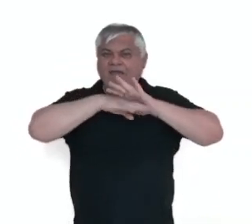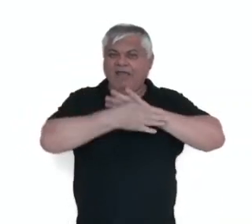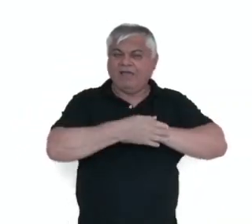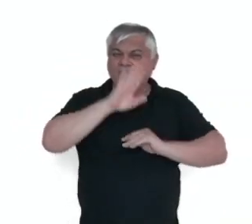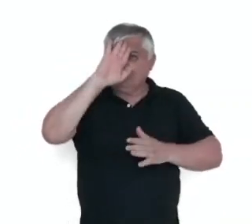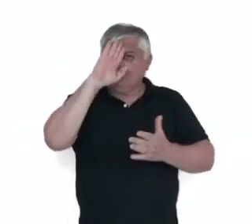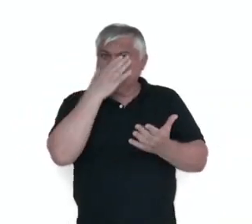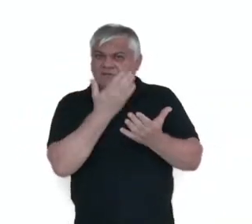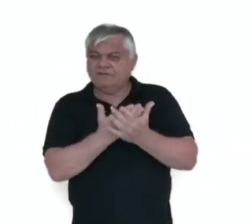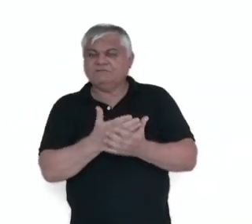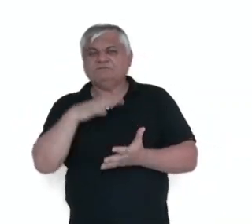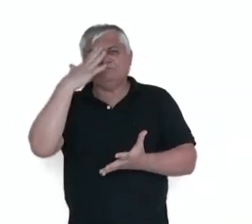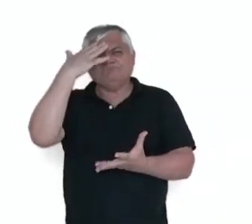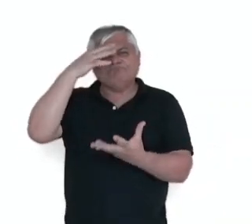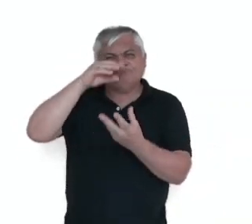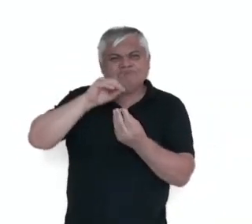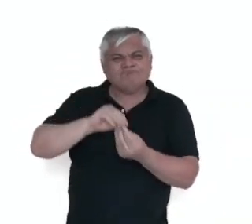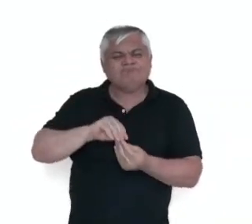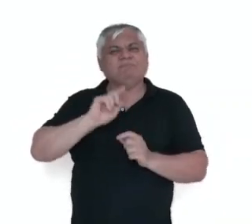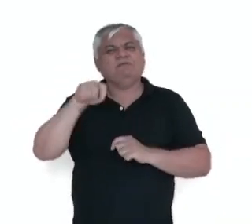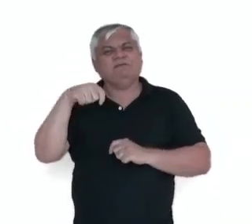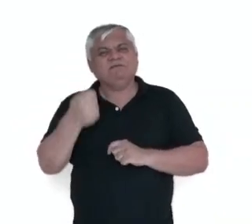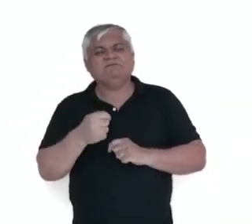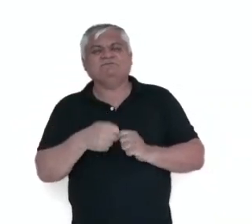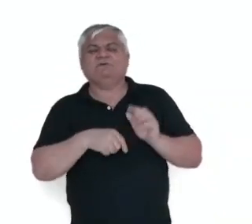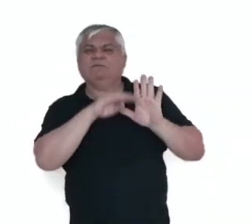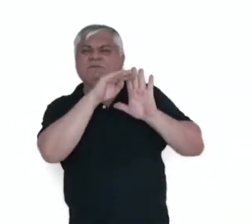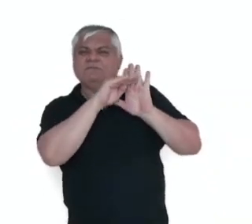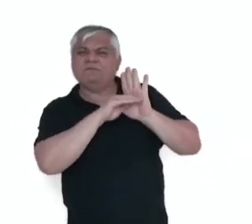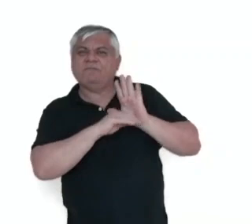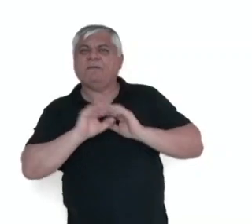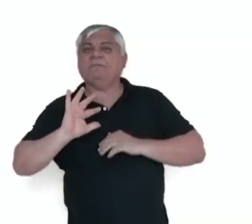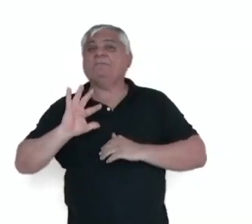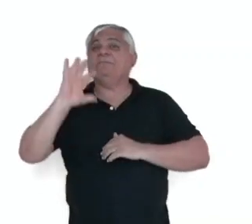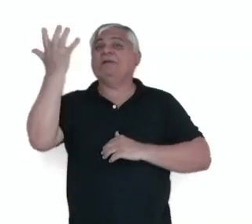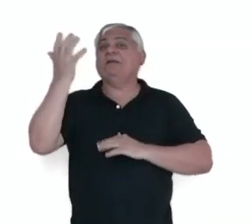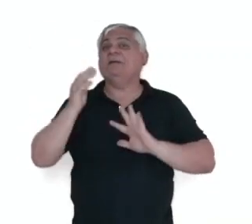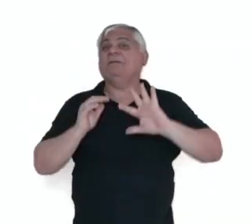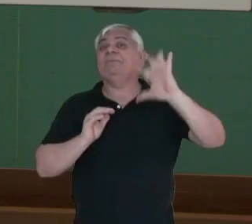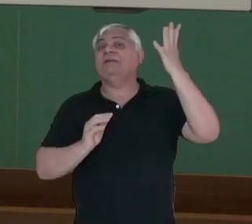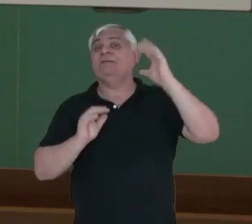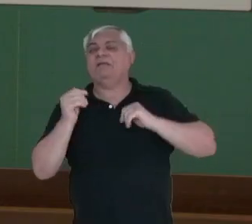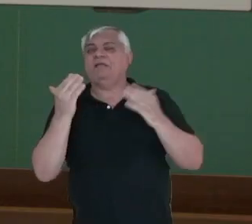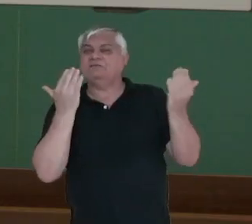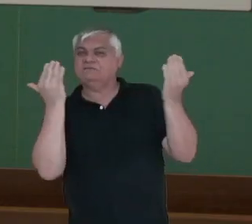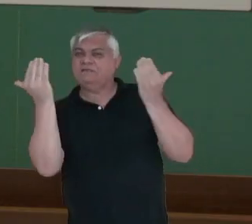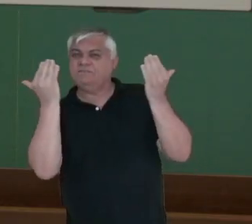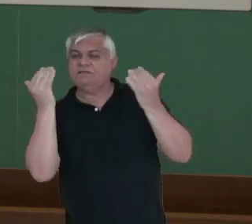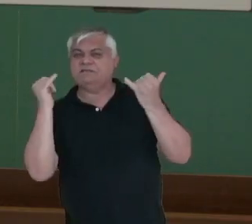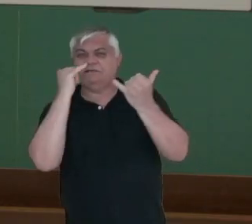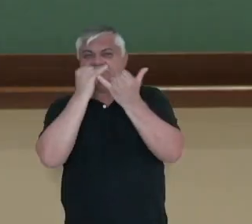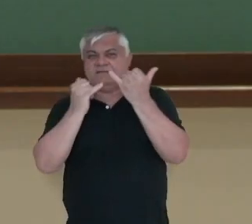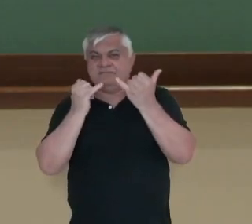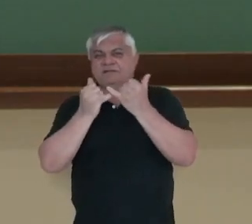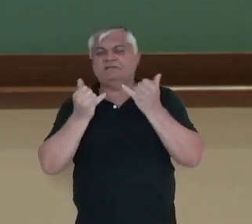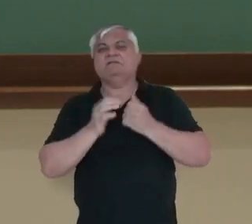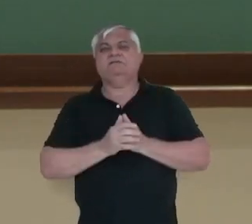no entendimento a partir dos princípios de causalidade, princípio de semelhança e o princípio de